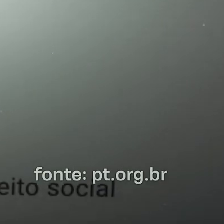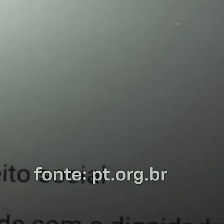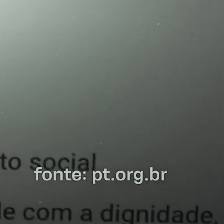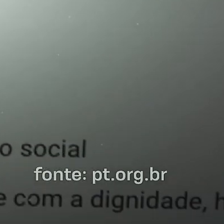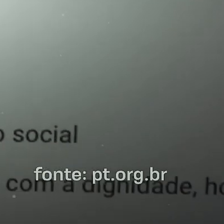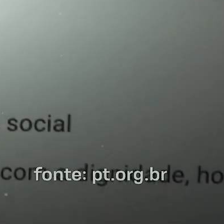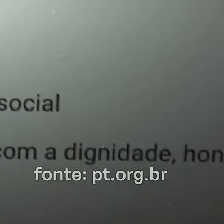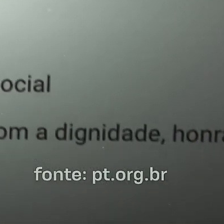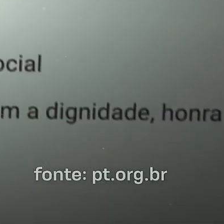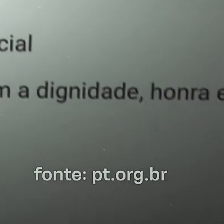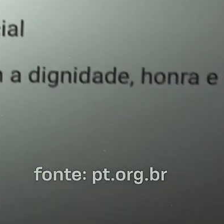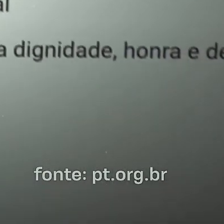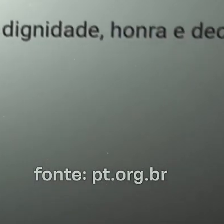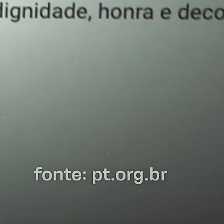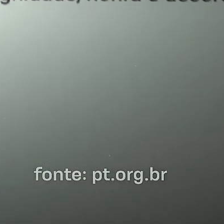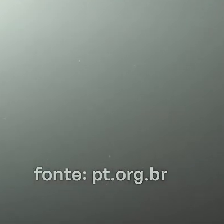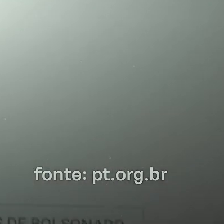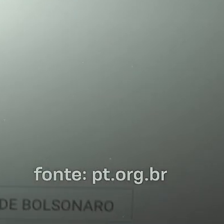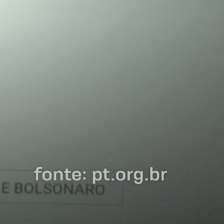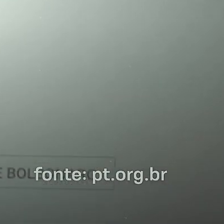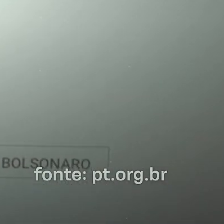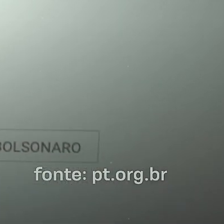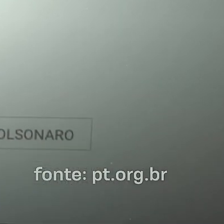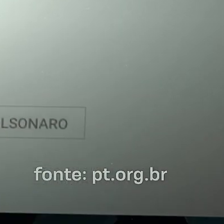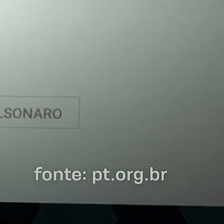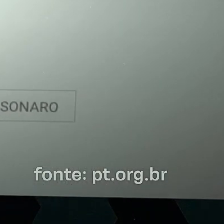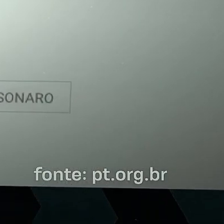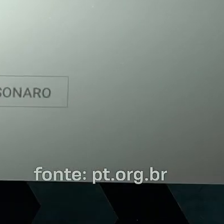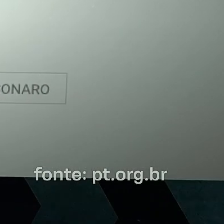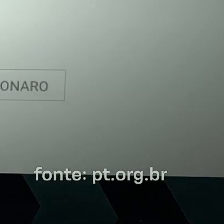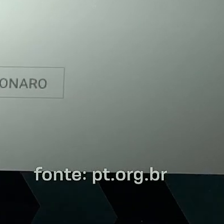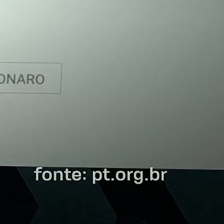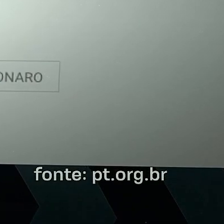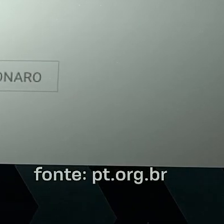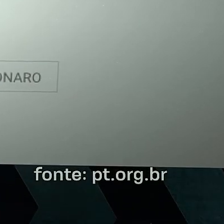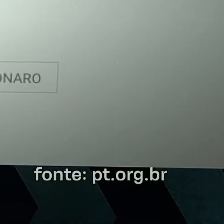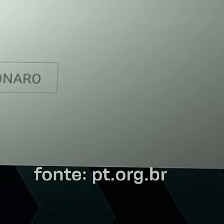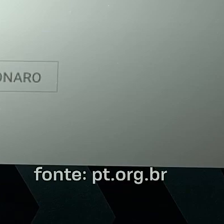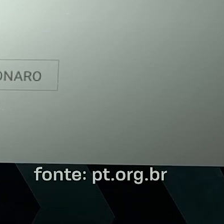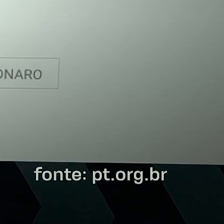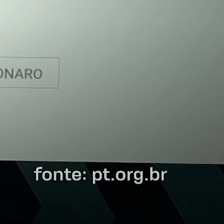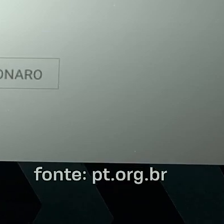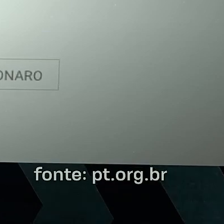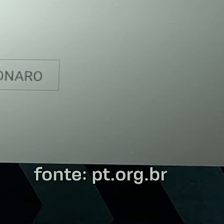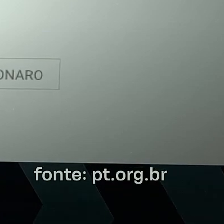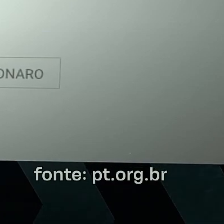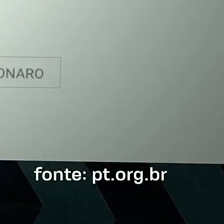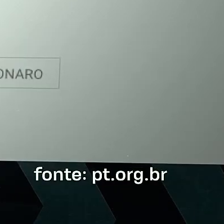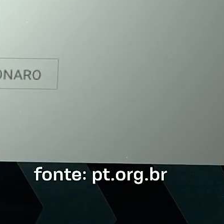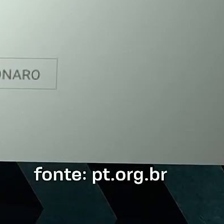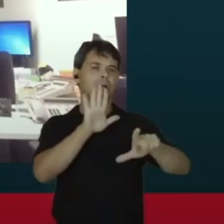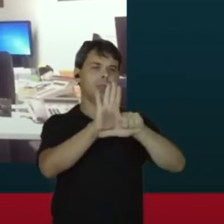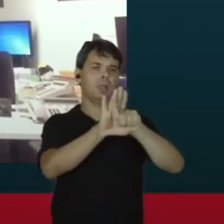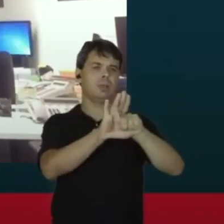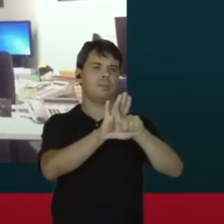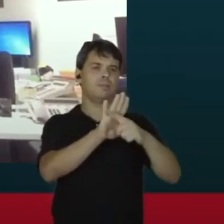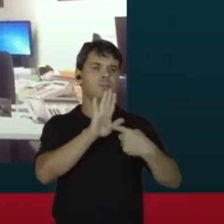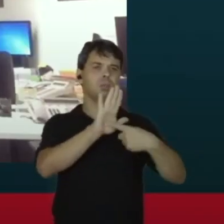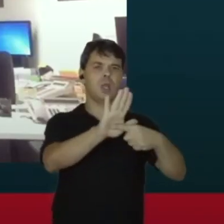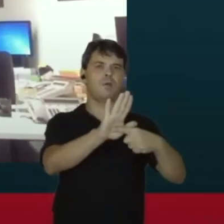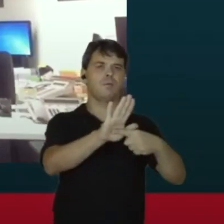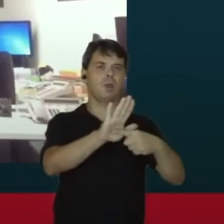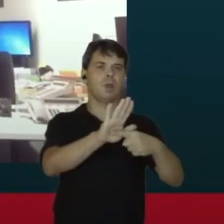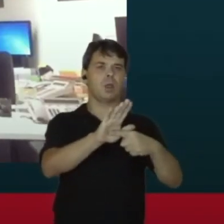milhares de pessoas e que empurraram o Brasil para um cenário de caos, de medo, inseguranças e incertezas. O